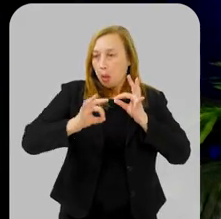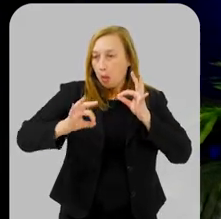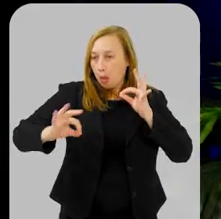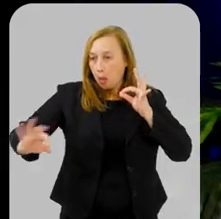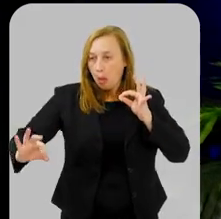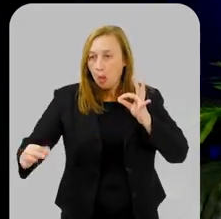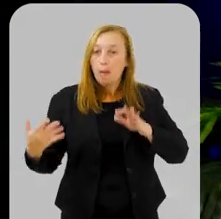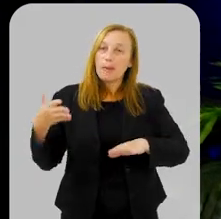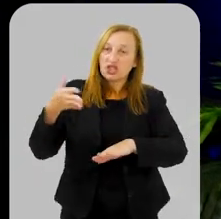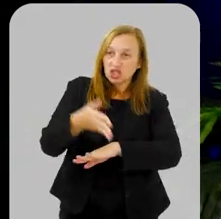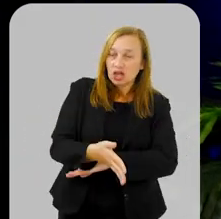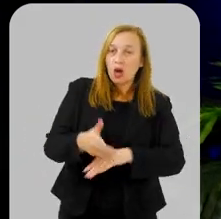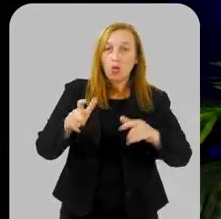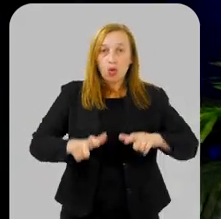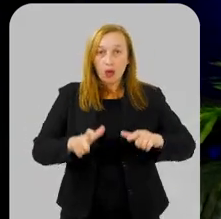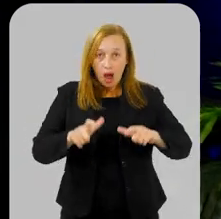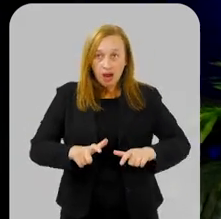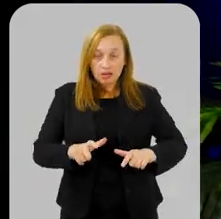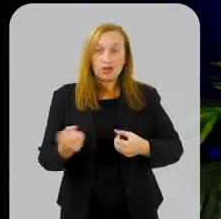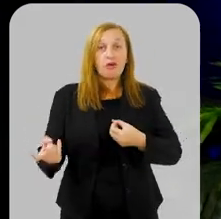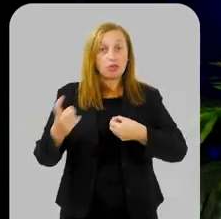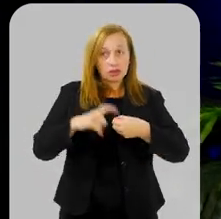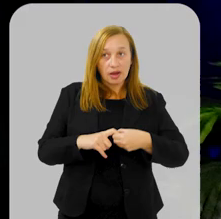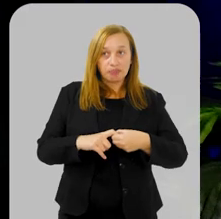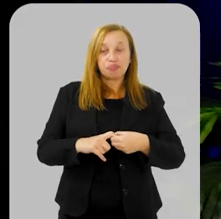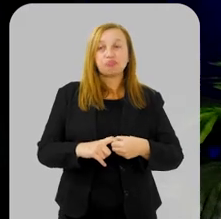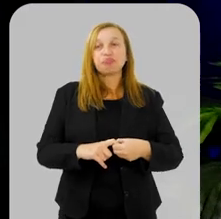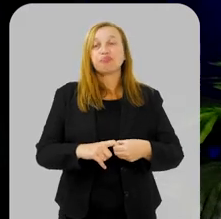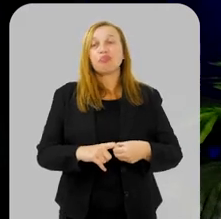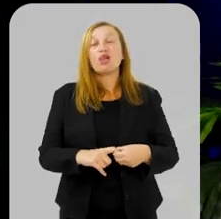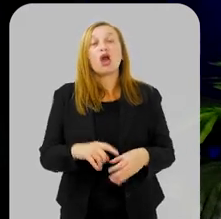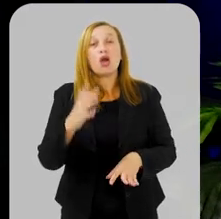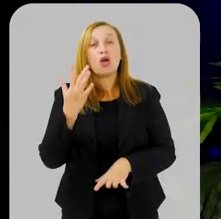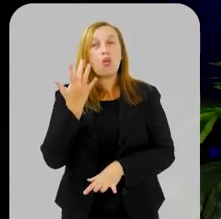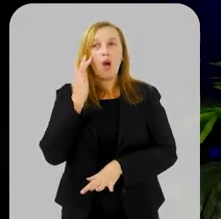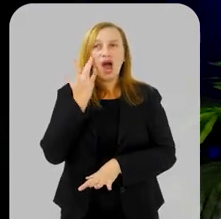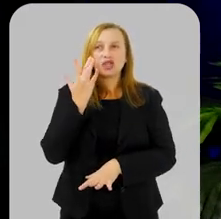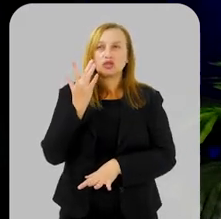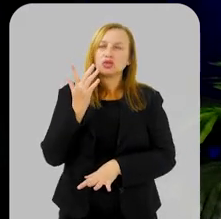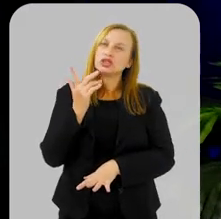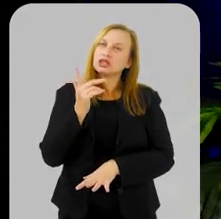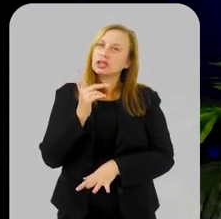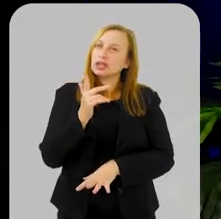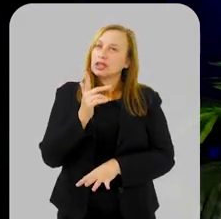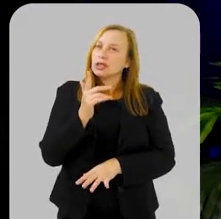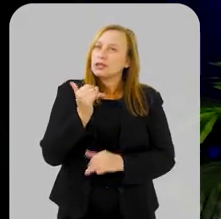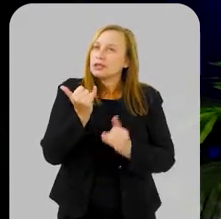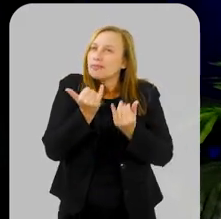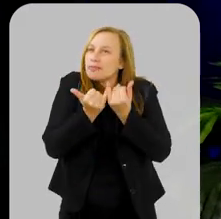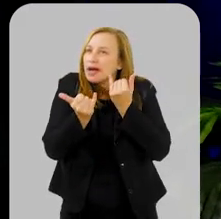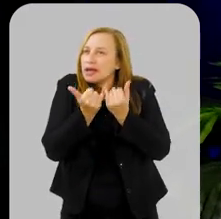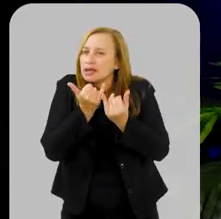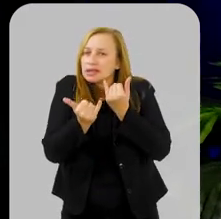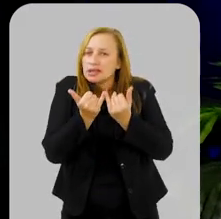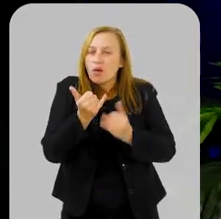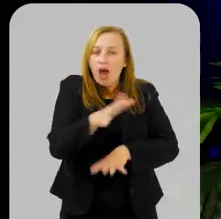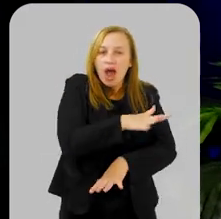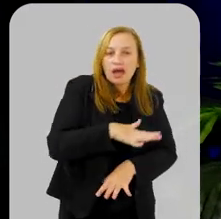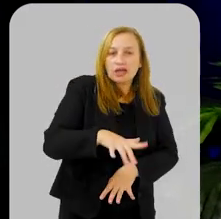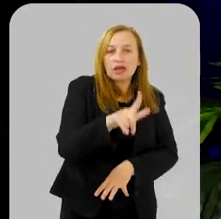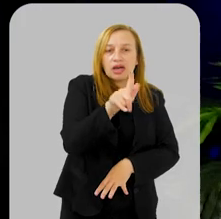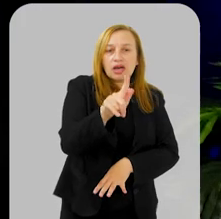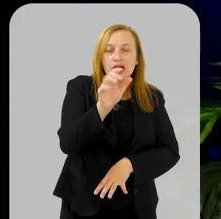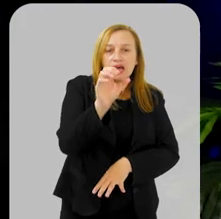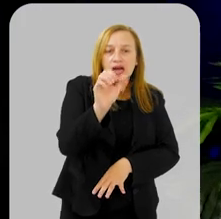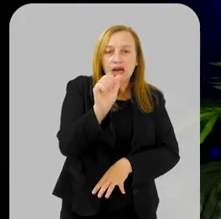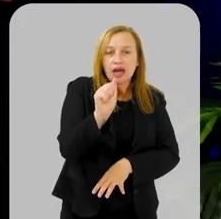maio para ir da Marechal Rondon para voltar. Eu acho que guarda semelhança a área do gasômetro